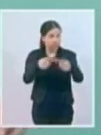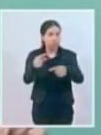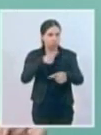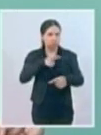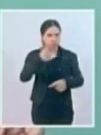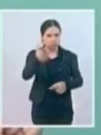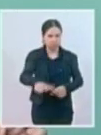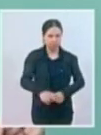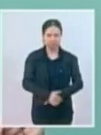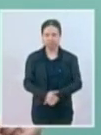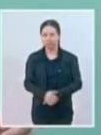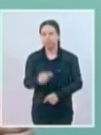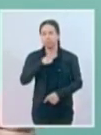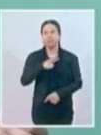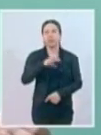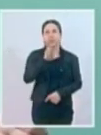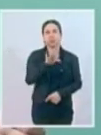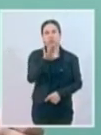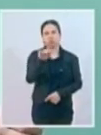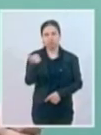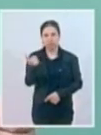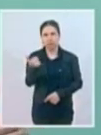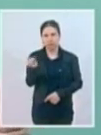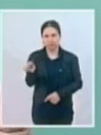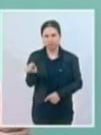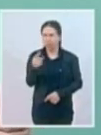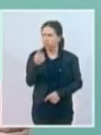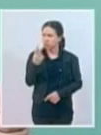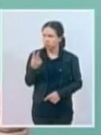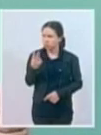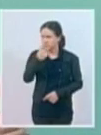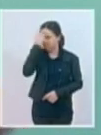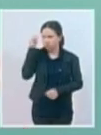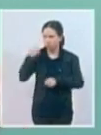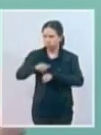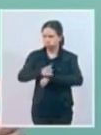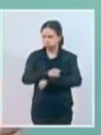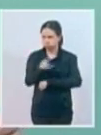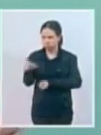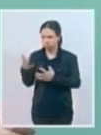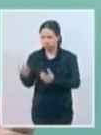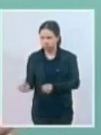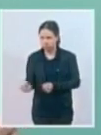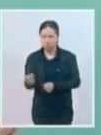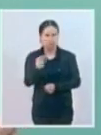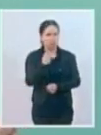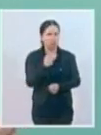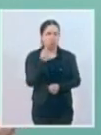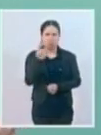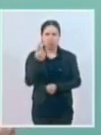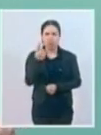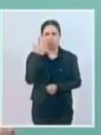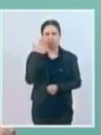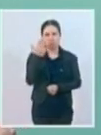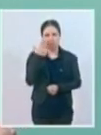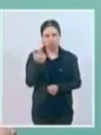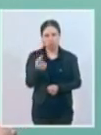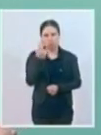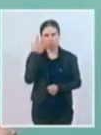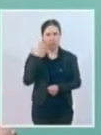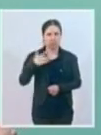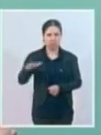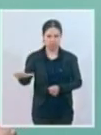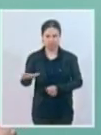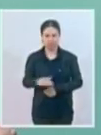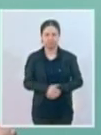ali na UAI do Tibere, 1 ou 2 para pessoas obesas, sim, uma comum e uma infantil. Da mesma